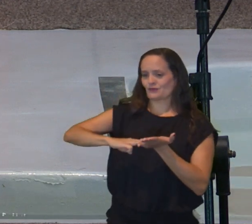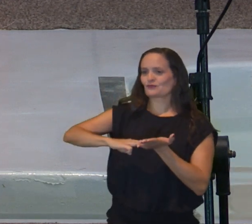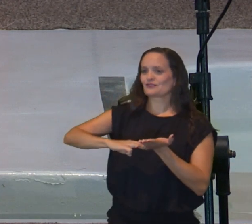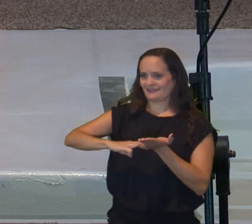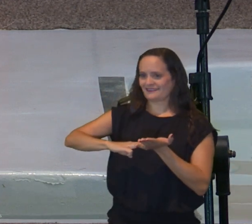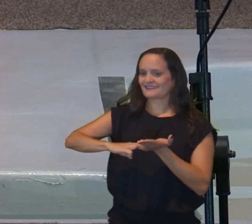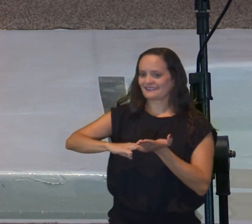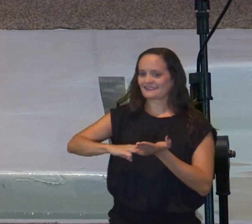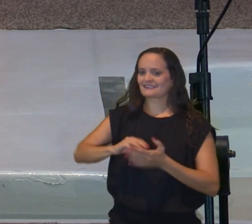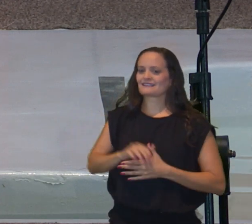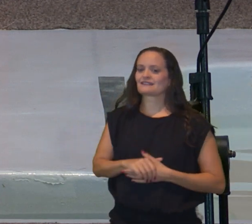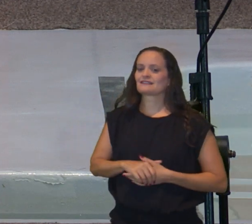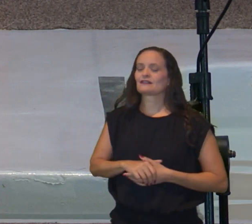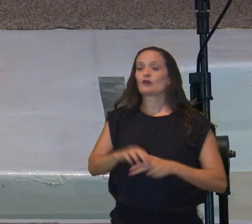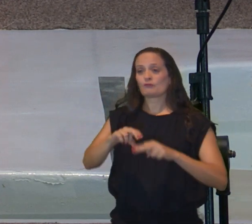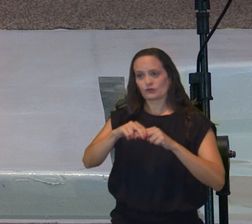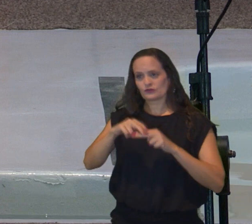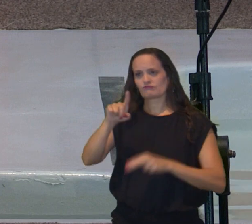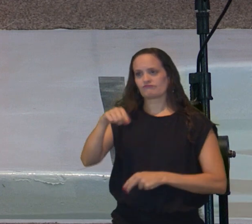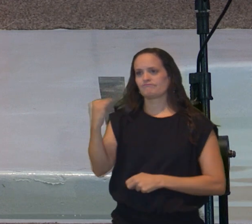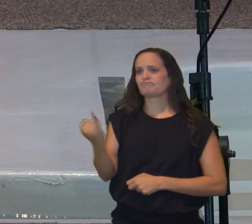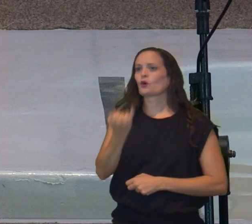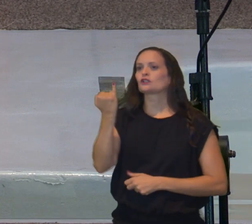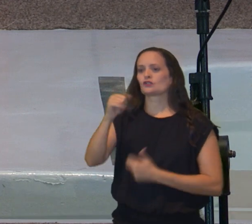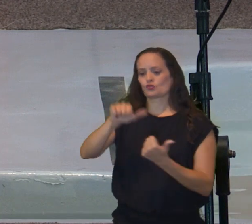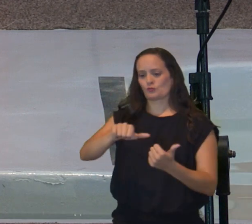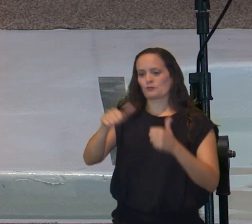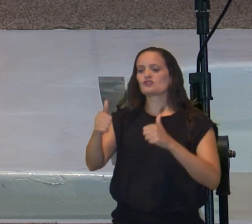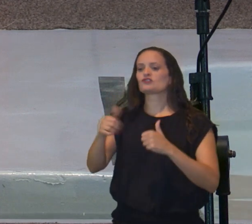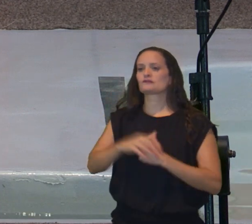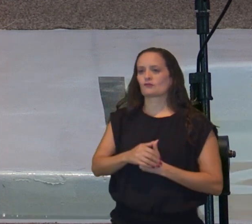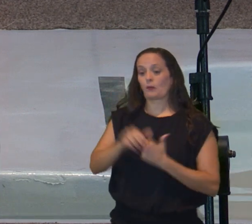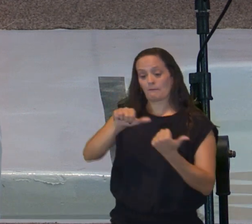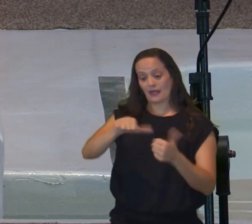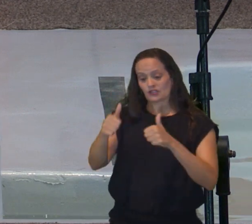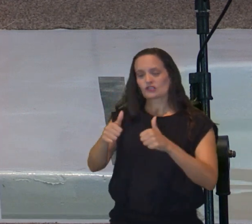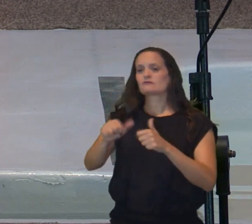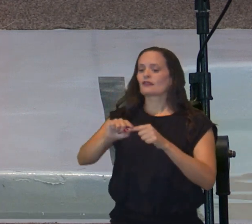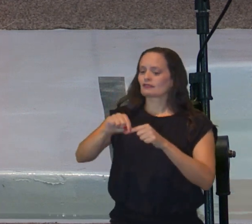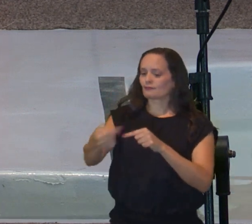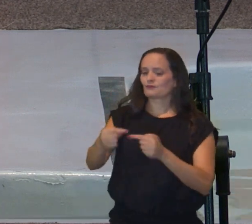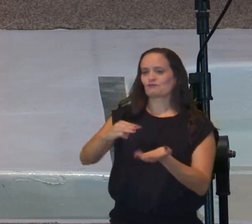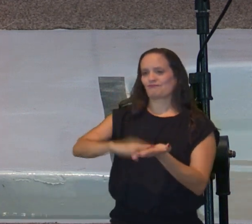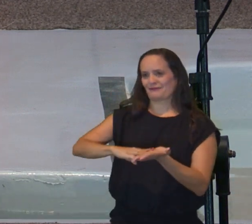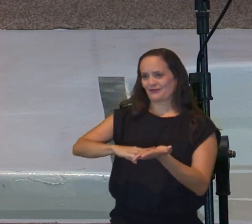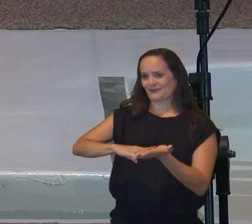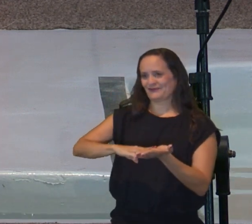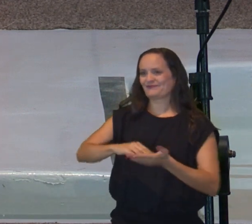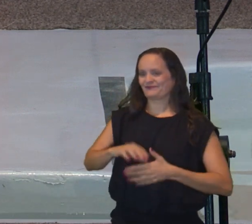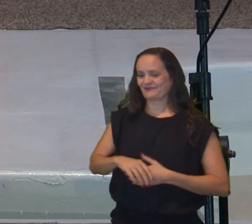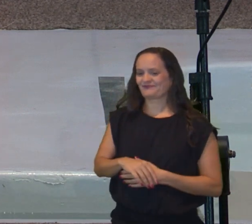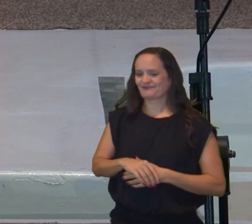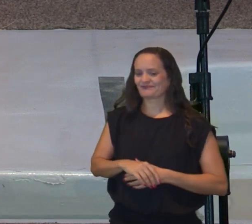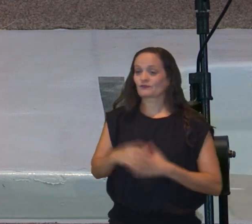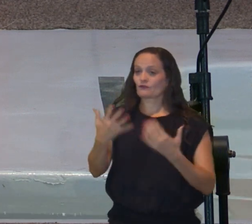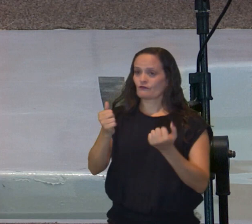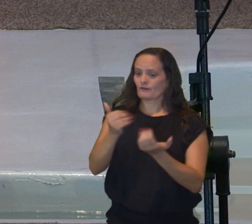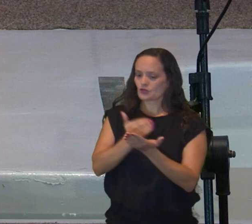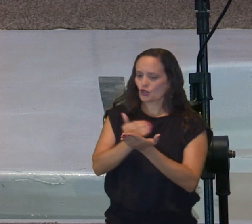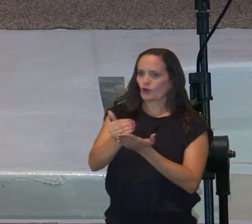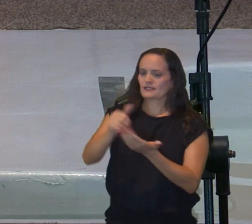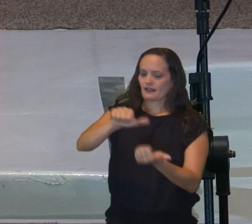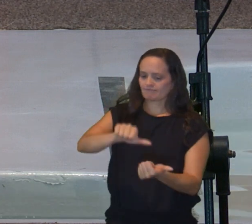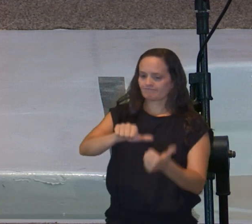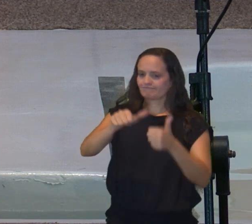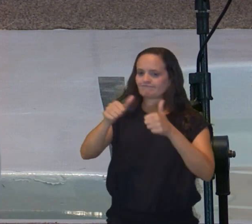nós praticamos então o batismo. Nós vamos então, irmãos, iniciar esse momento